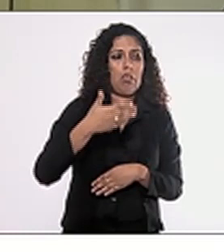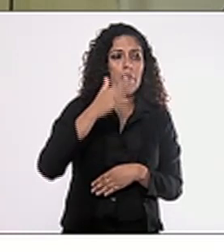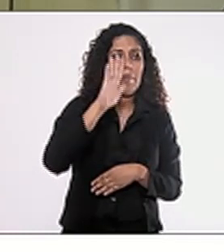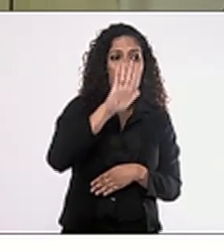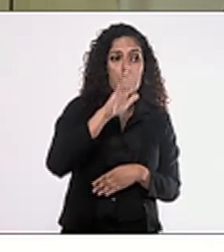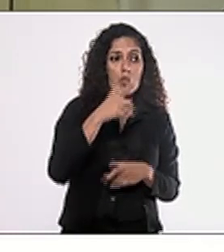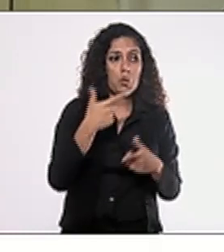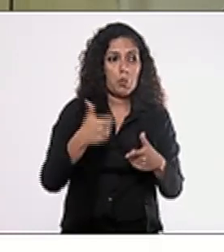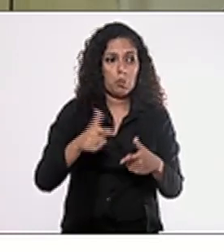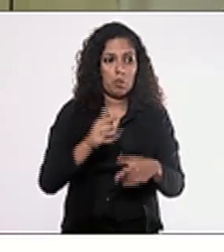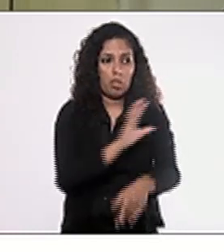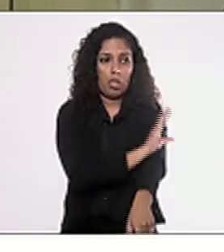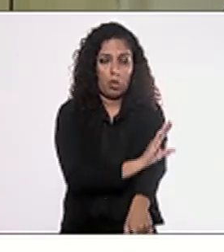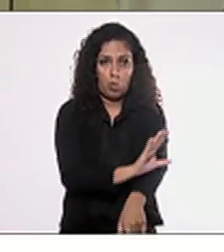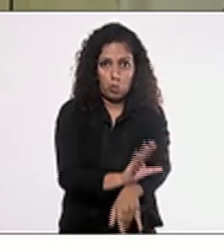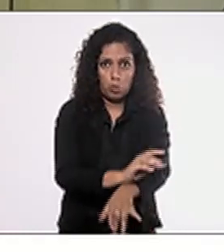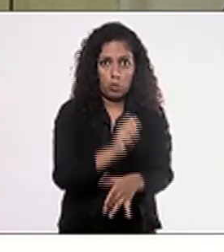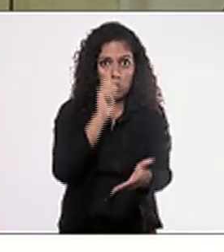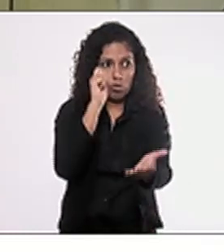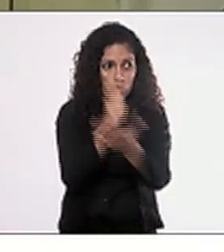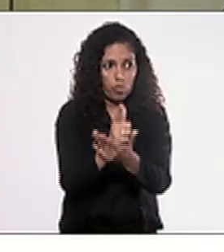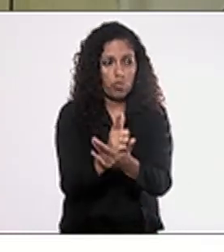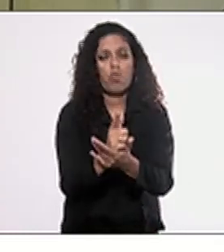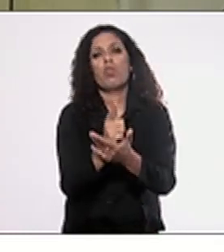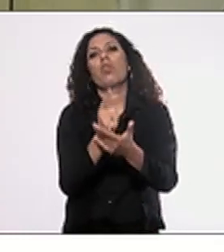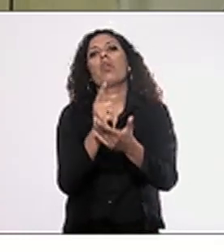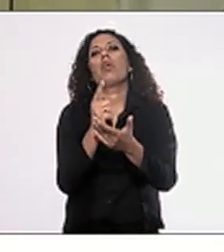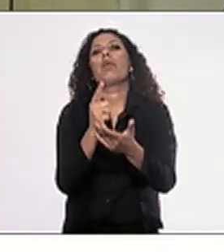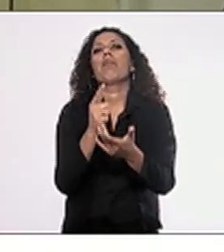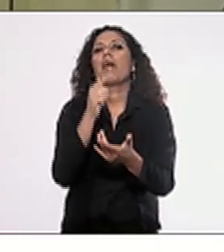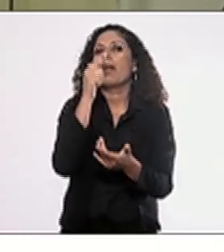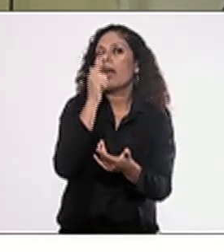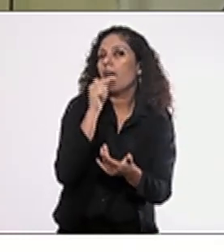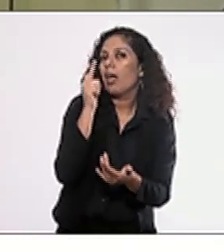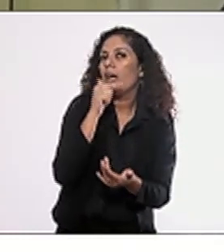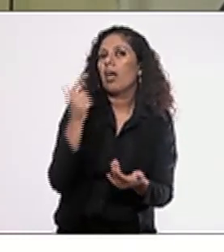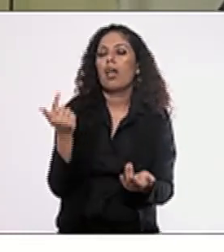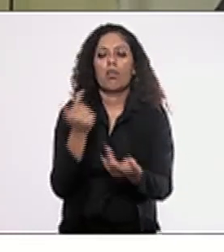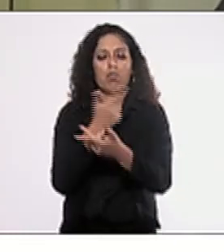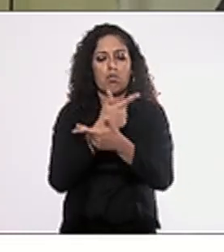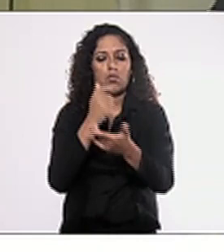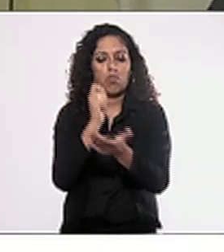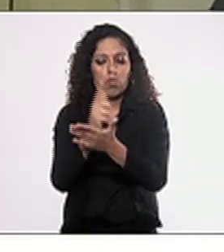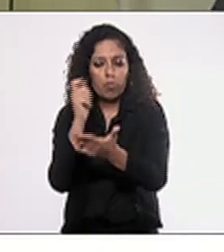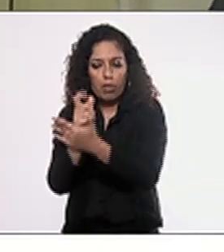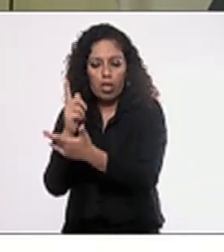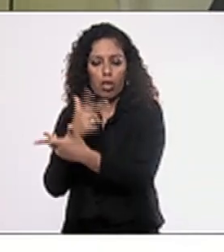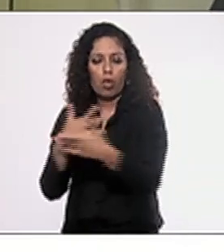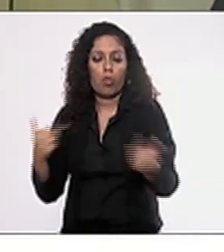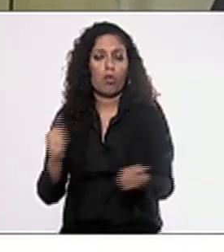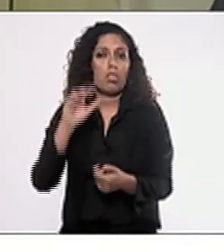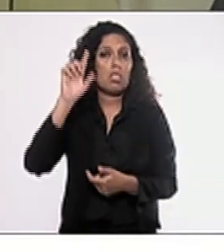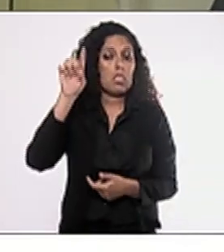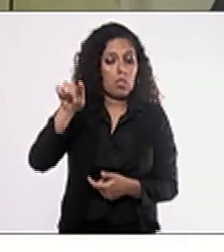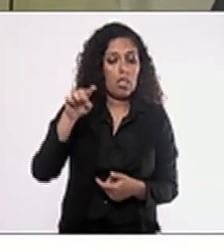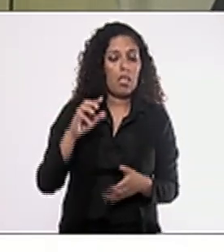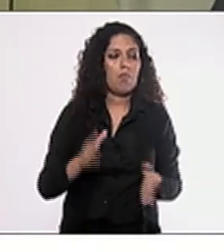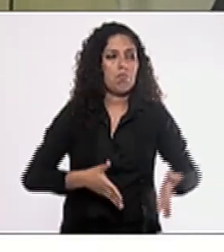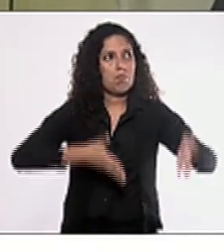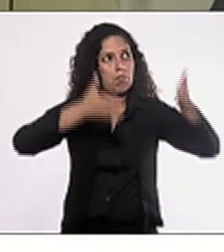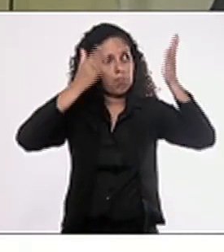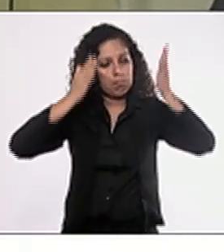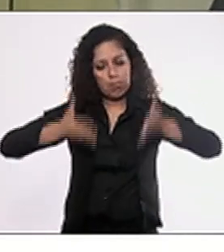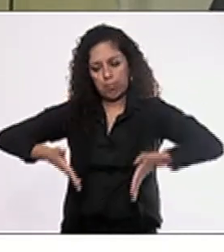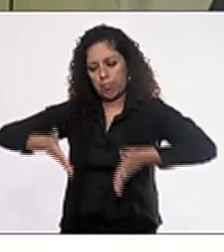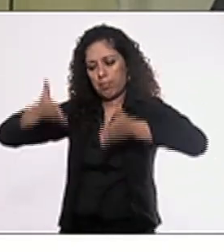a cultura do pagamento da tarifa condominial, da tarifa de água. E, com isso, esses condomínios, assim que